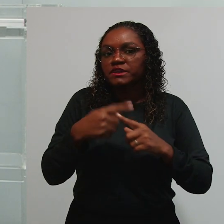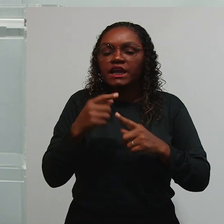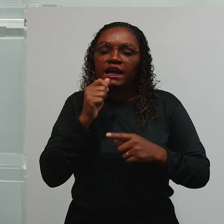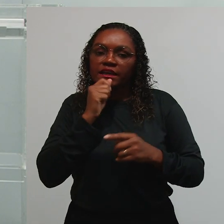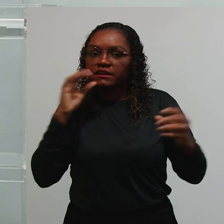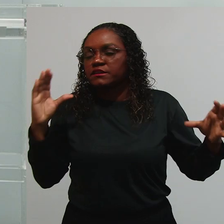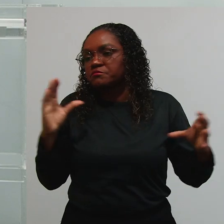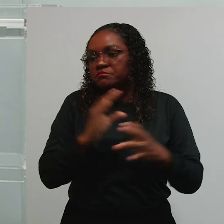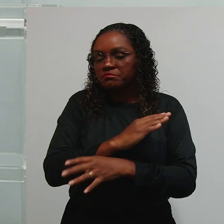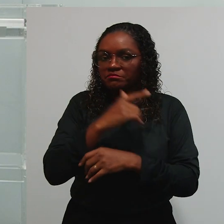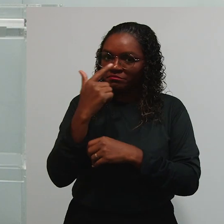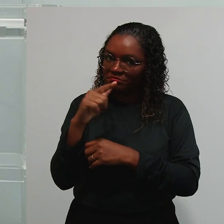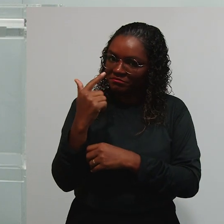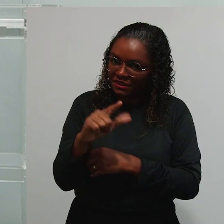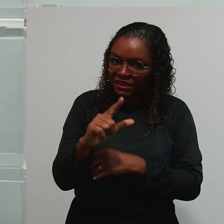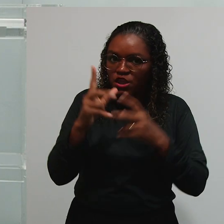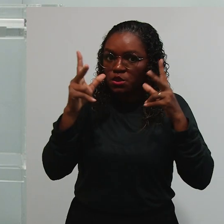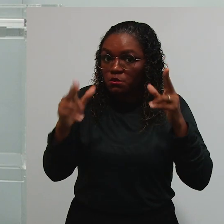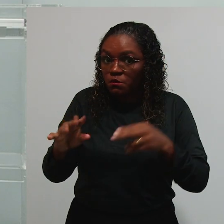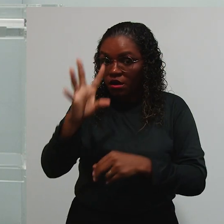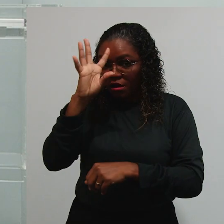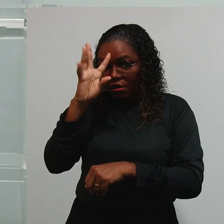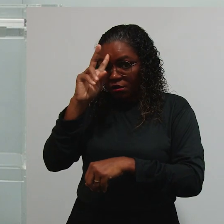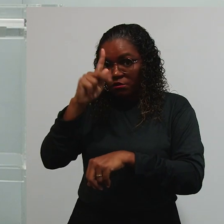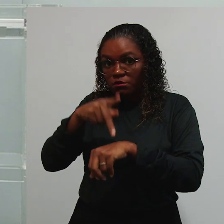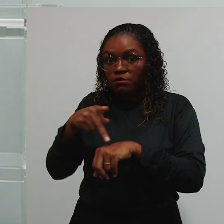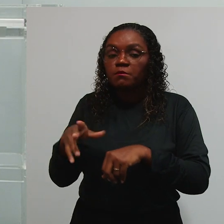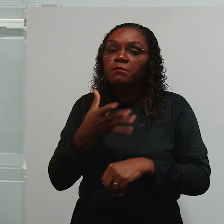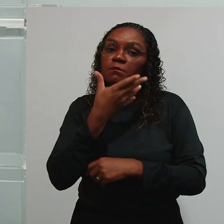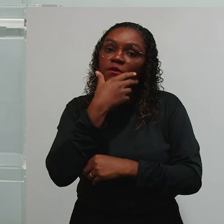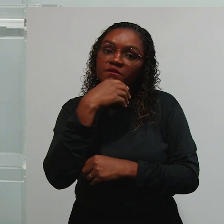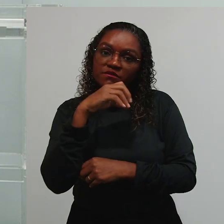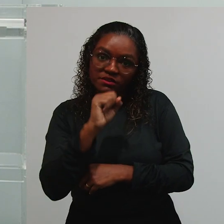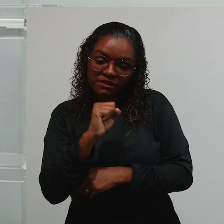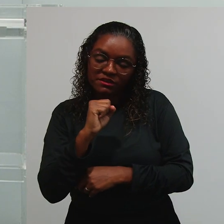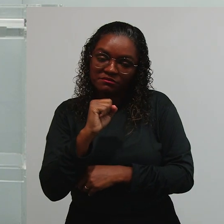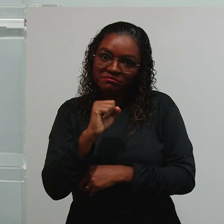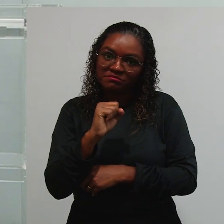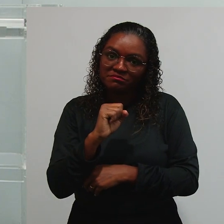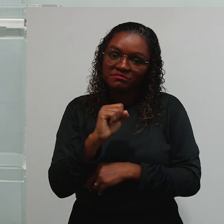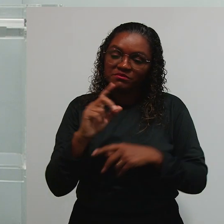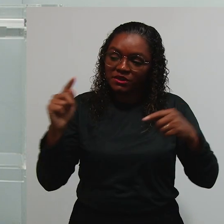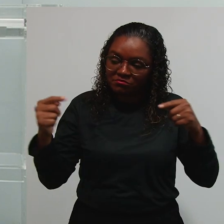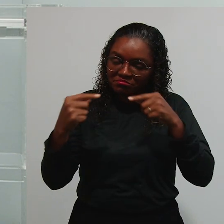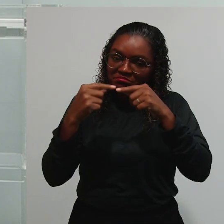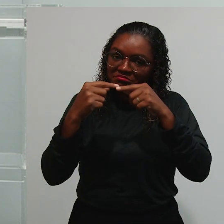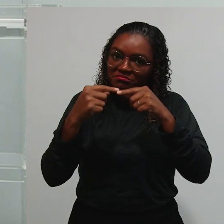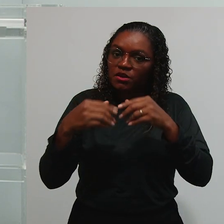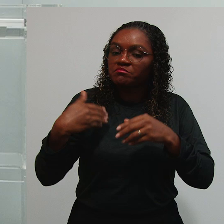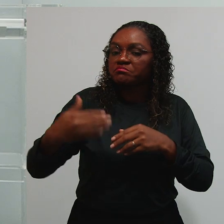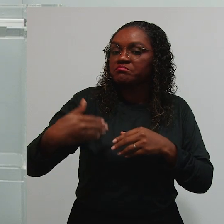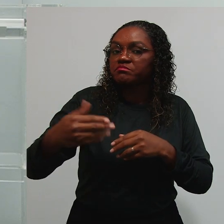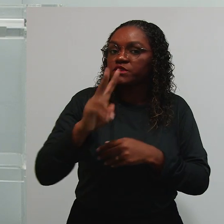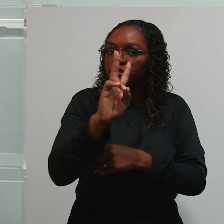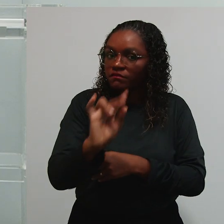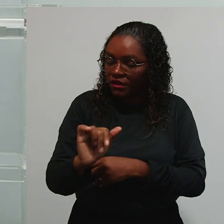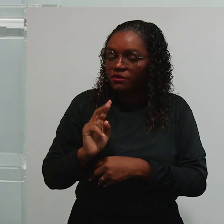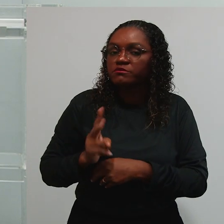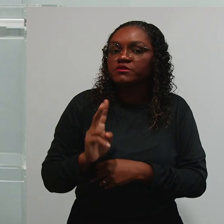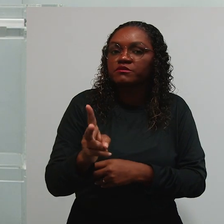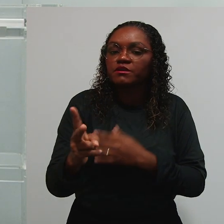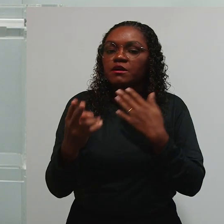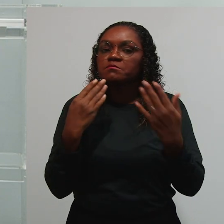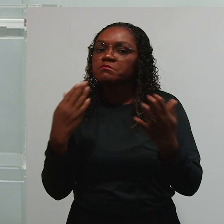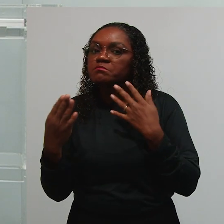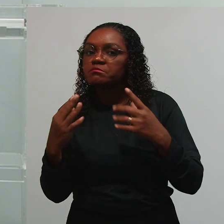completo, assim como diz Paulo Freire, né? São verdades provisórias, então evidentemente que sempre estará aberta a